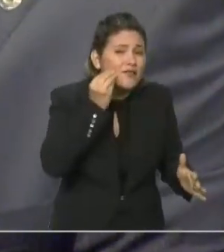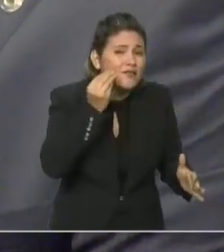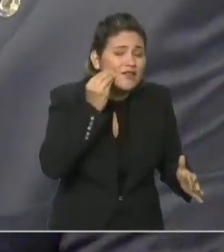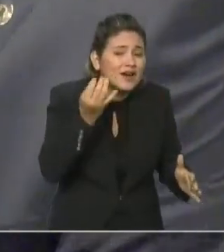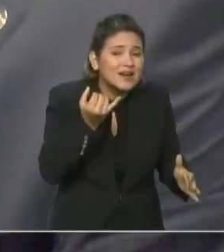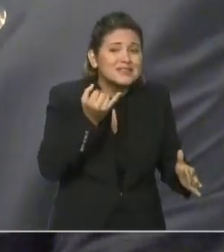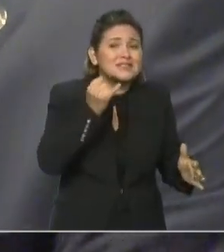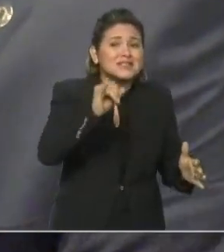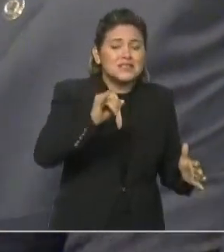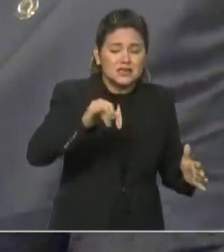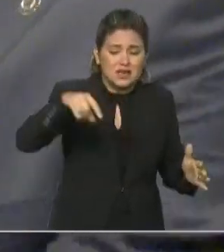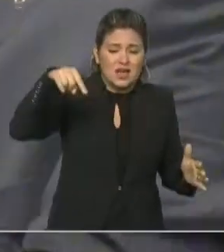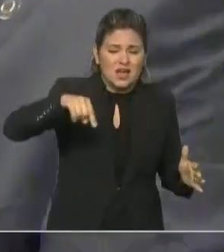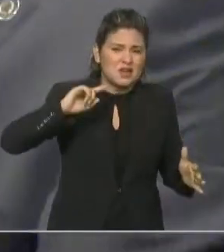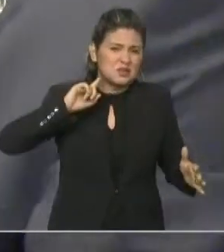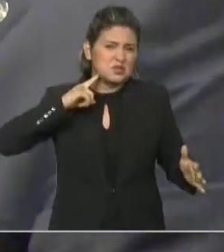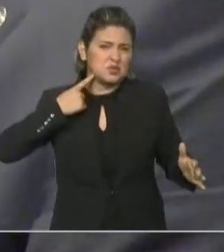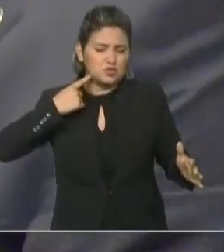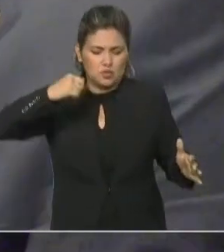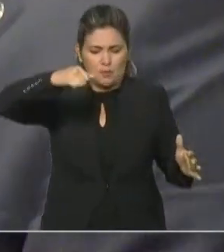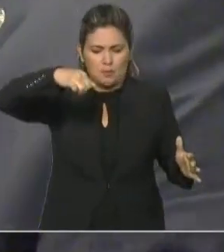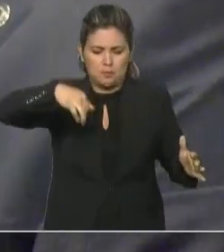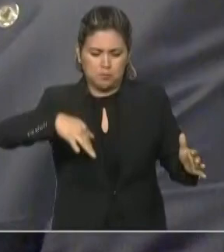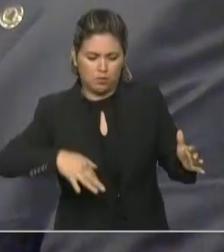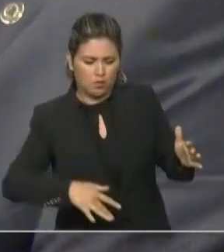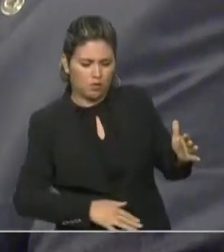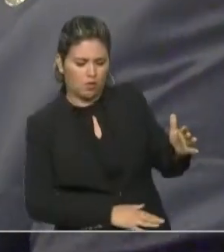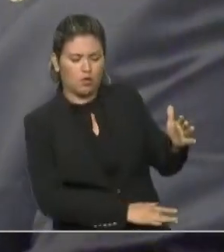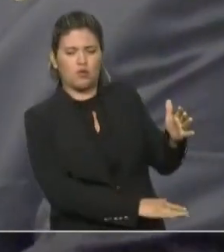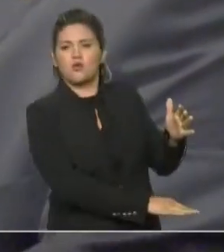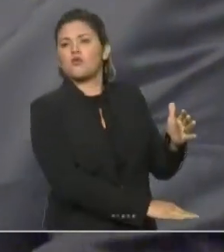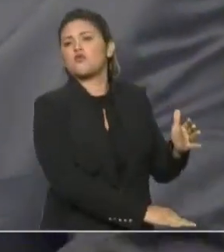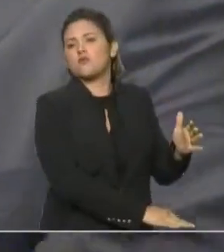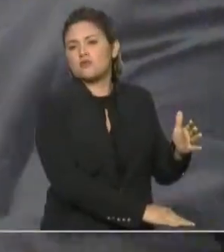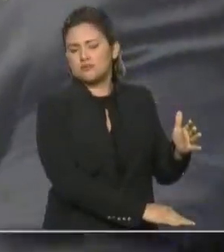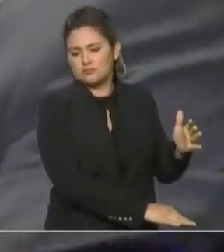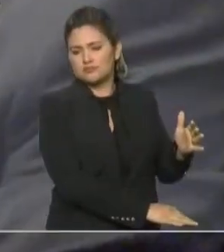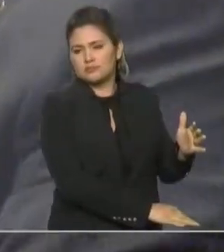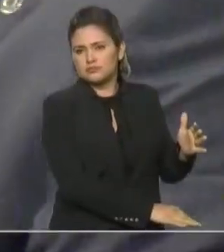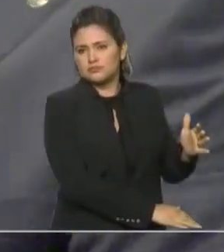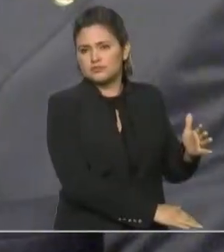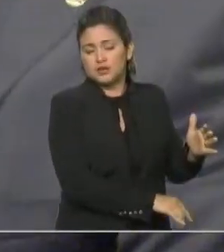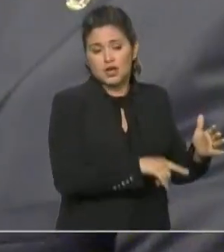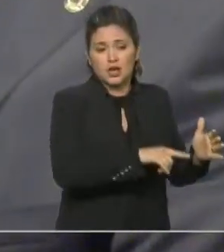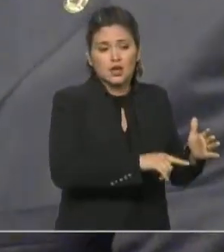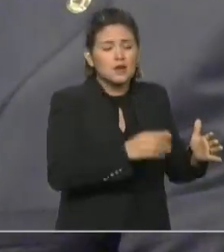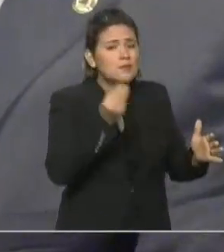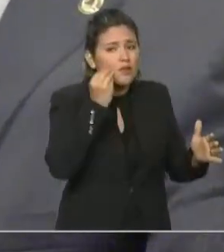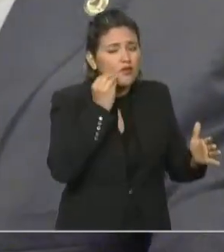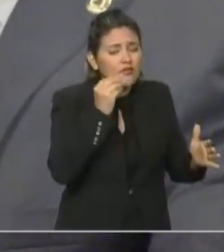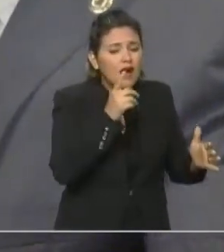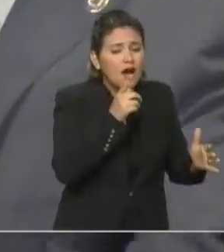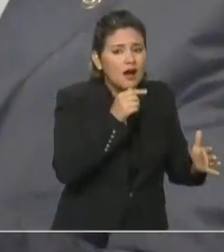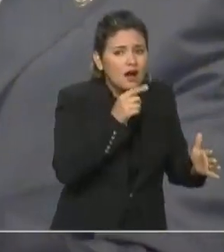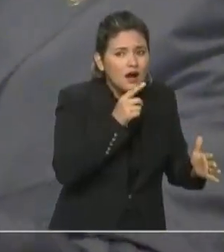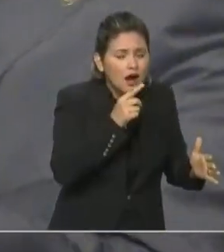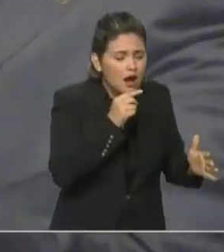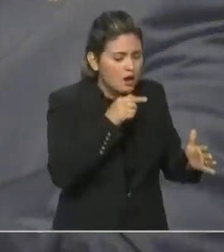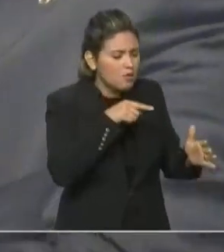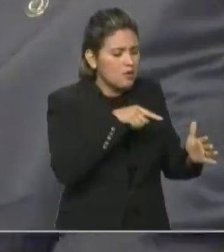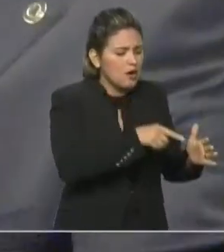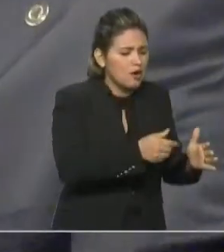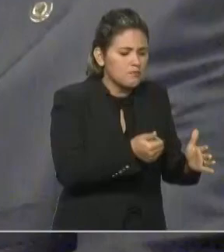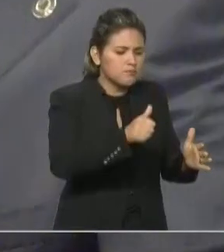está contaminando o solo. Essas foram as informações que o presidente da Câmara, vereador Osmar Filho, nos passou. Mas é importante a Assembleia se